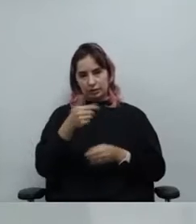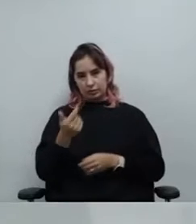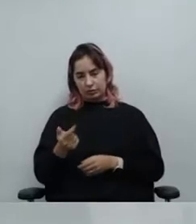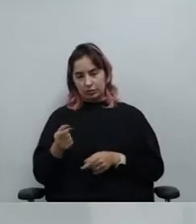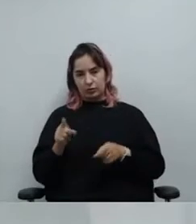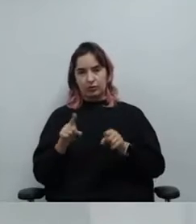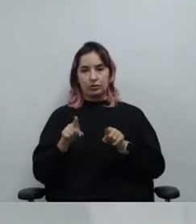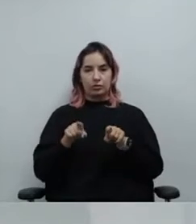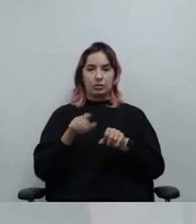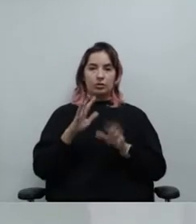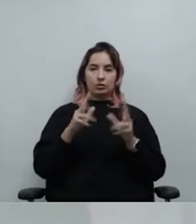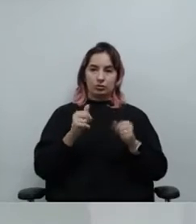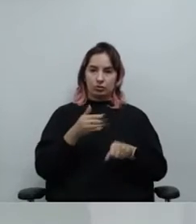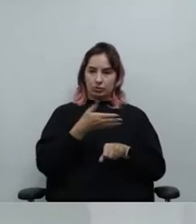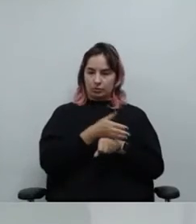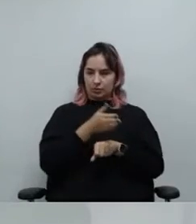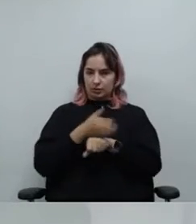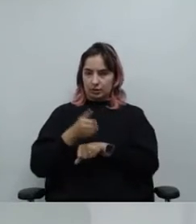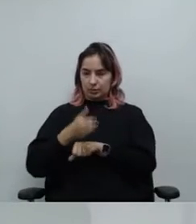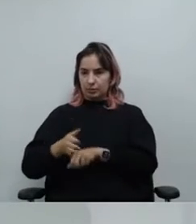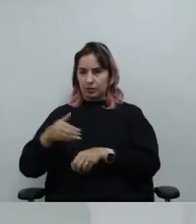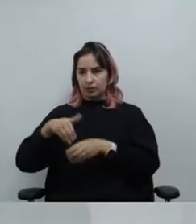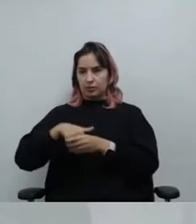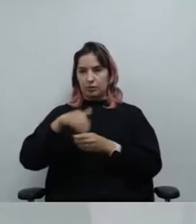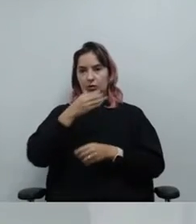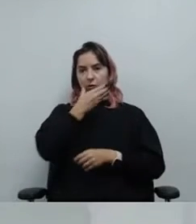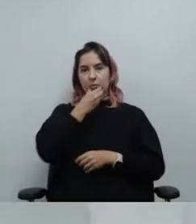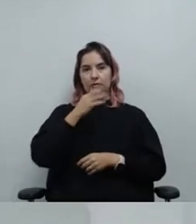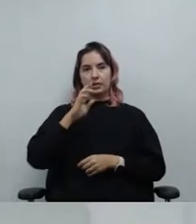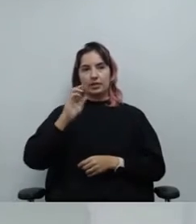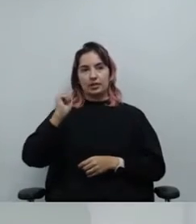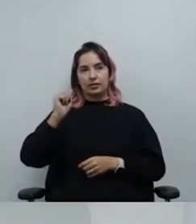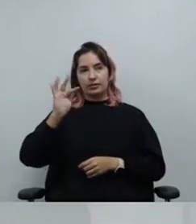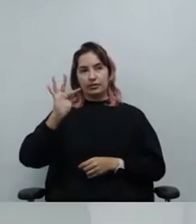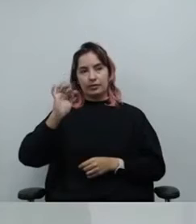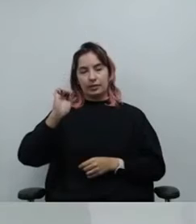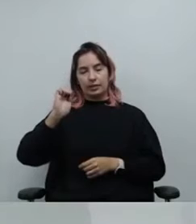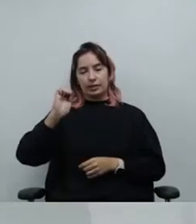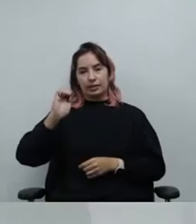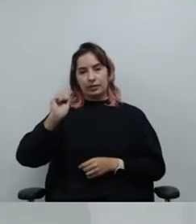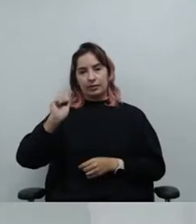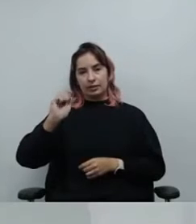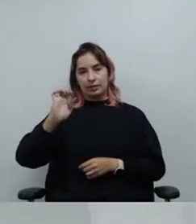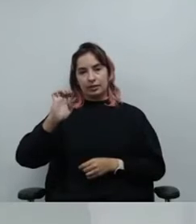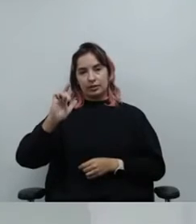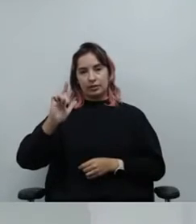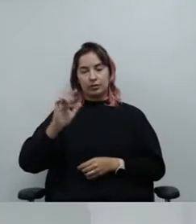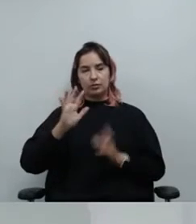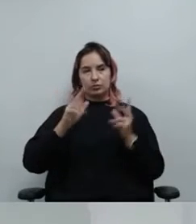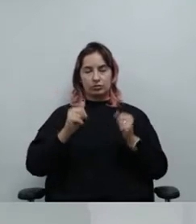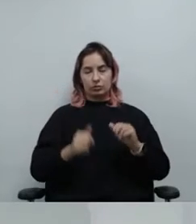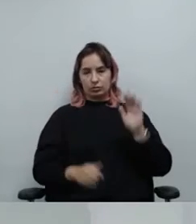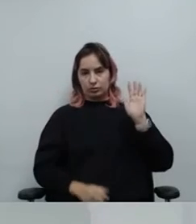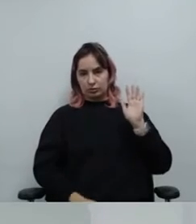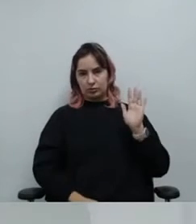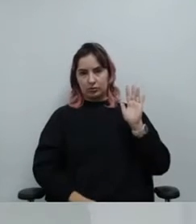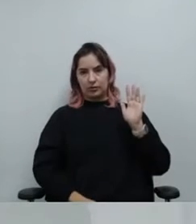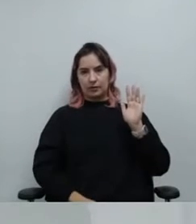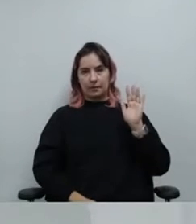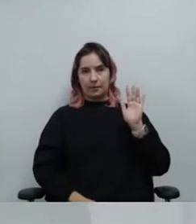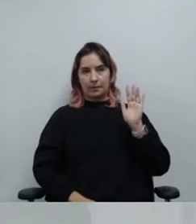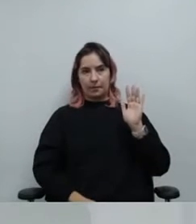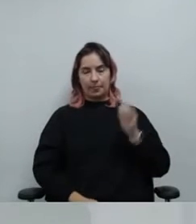que participaram dessa eleição, Rafael Português, por estar na lista tríplice, todos os candidatos que